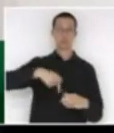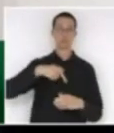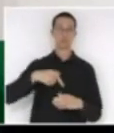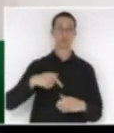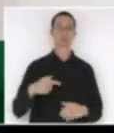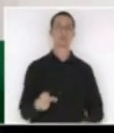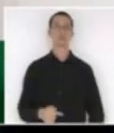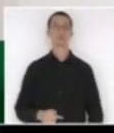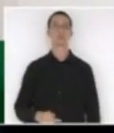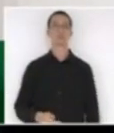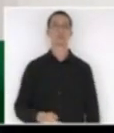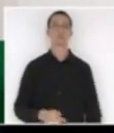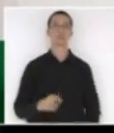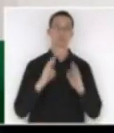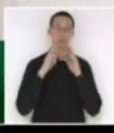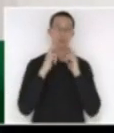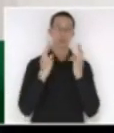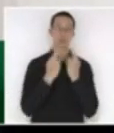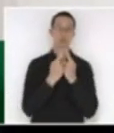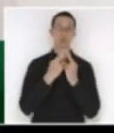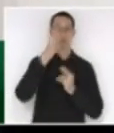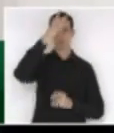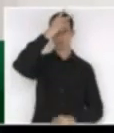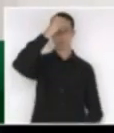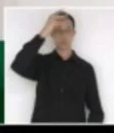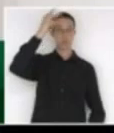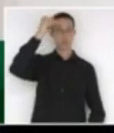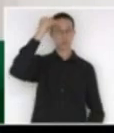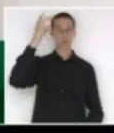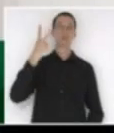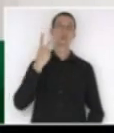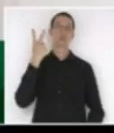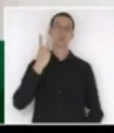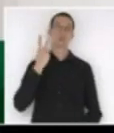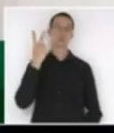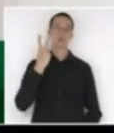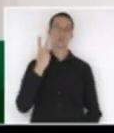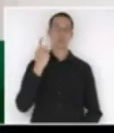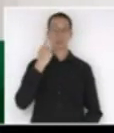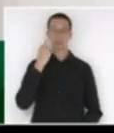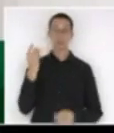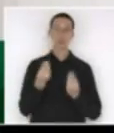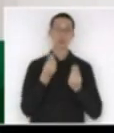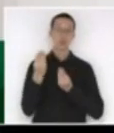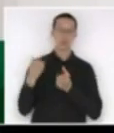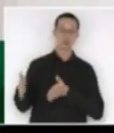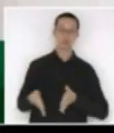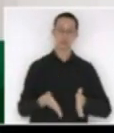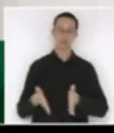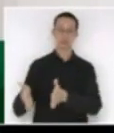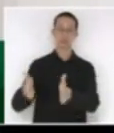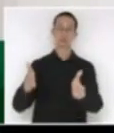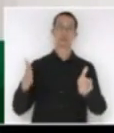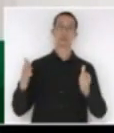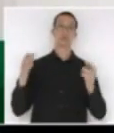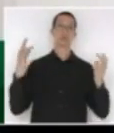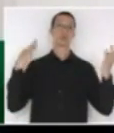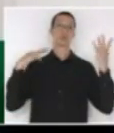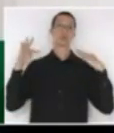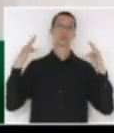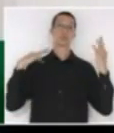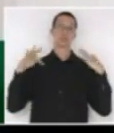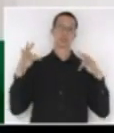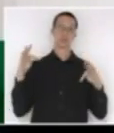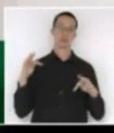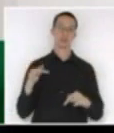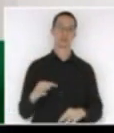outra perspectiva, trabalhando a rota turística daquela região. Mais tarde, no município de